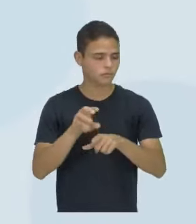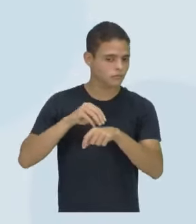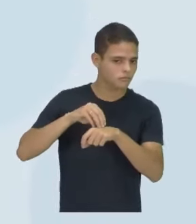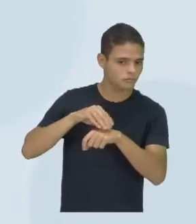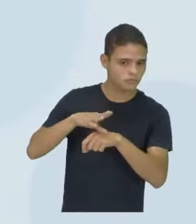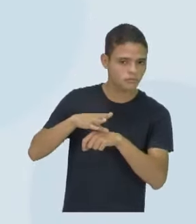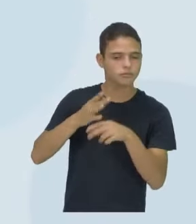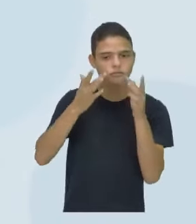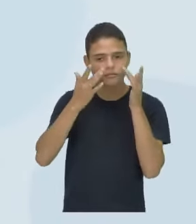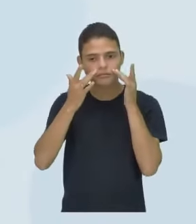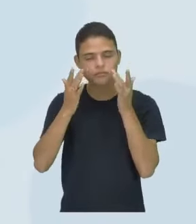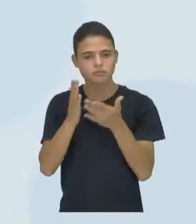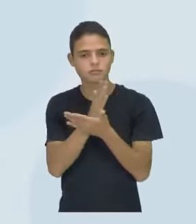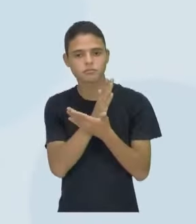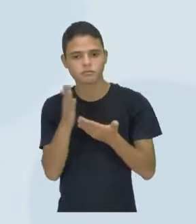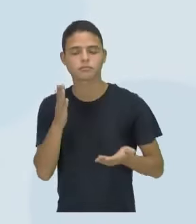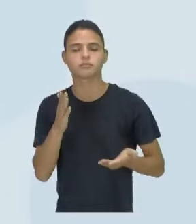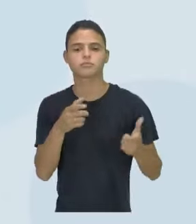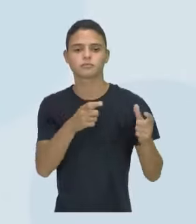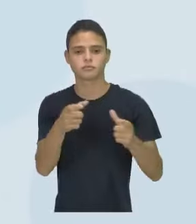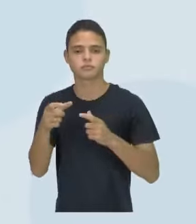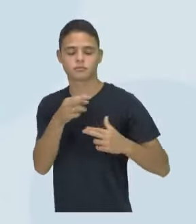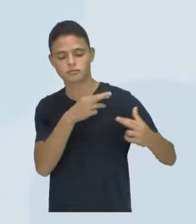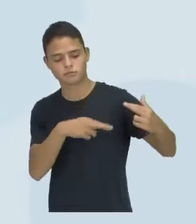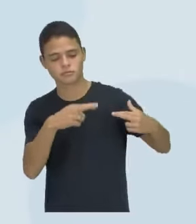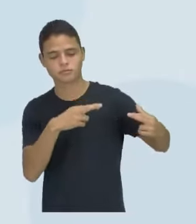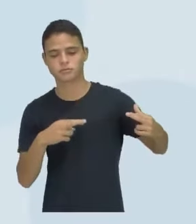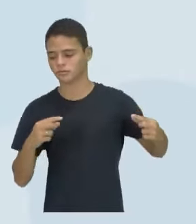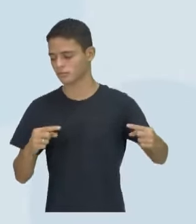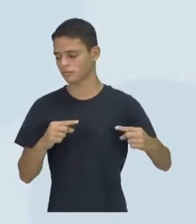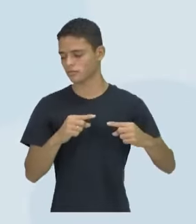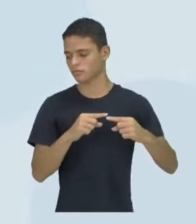apresentou ocupações que se relacionam aos desastres,